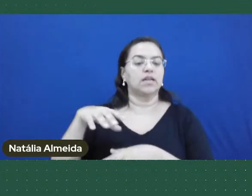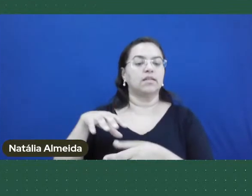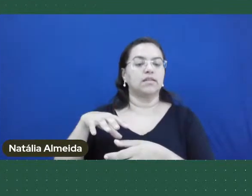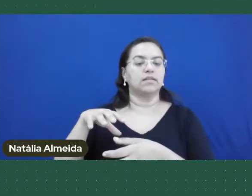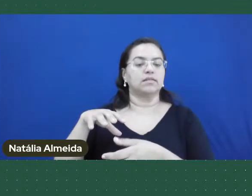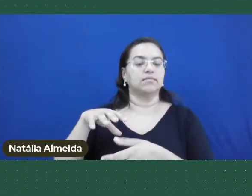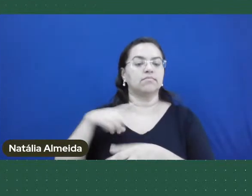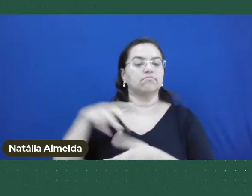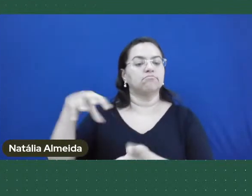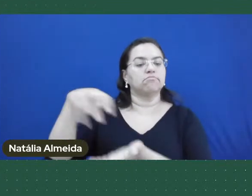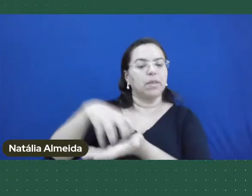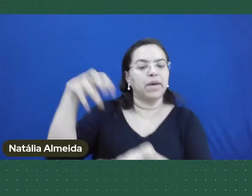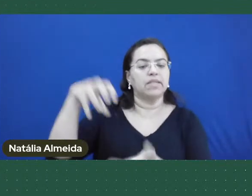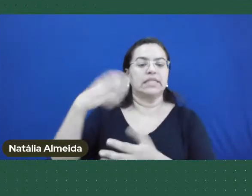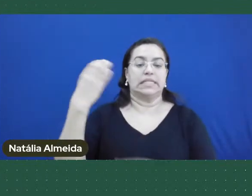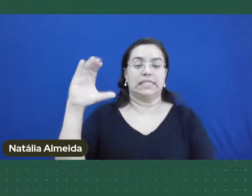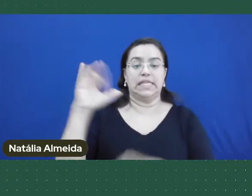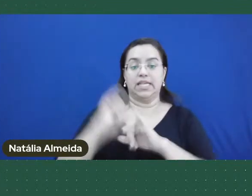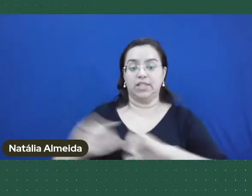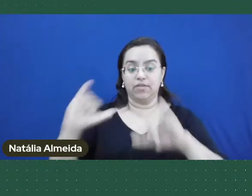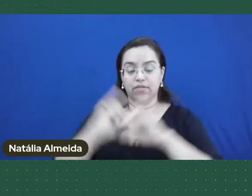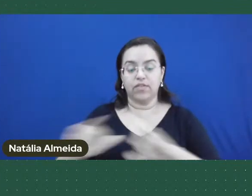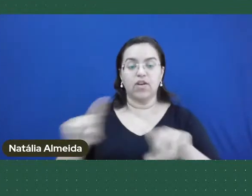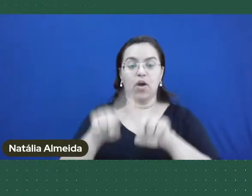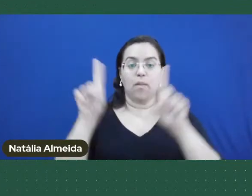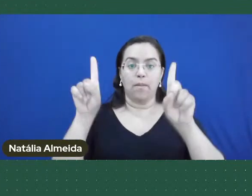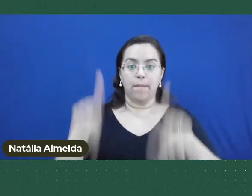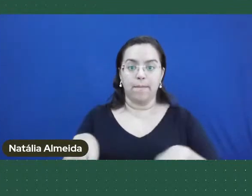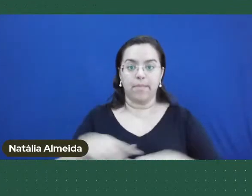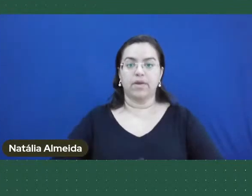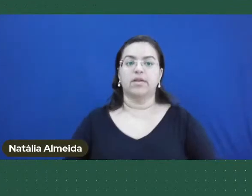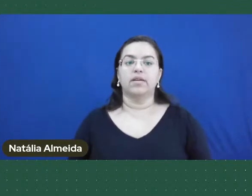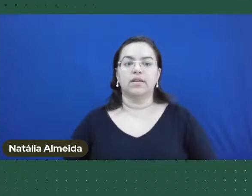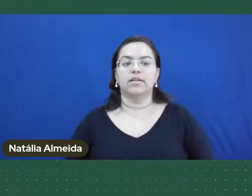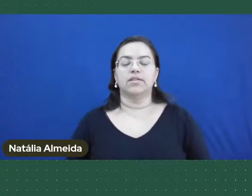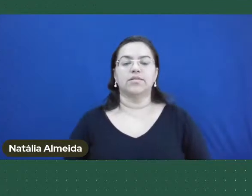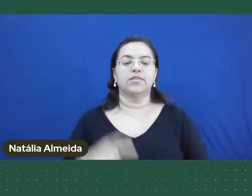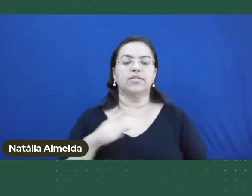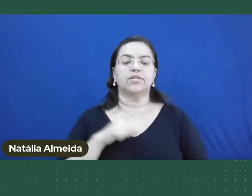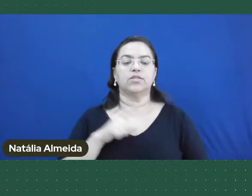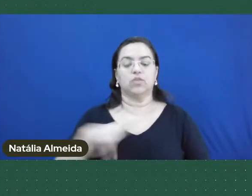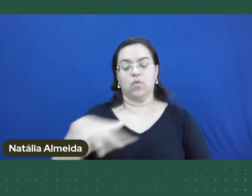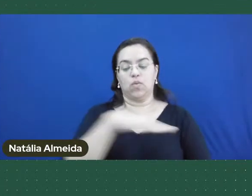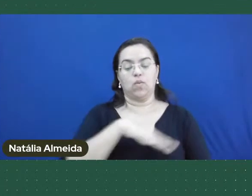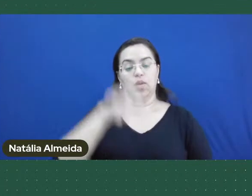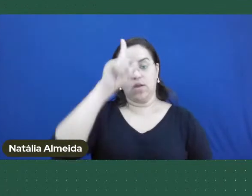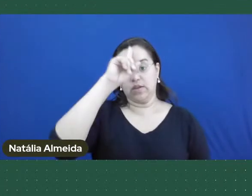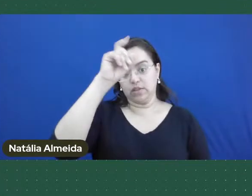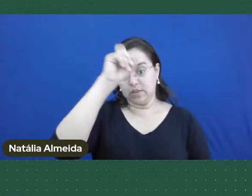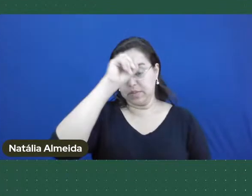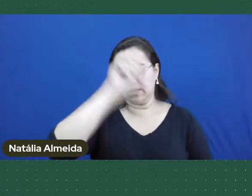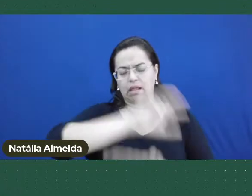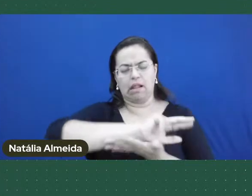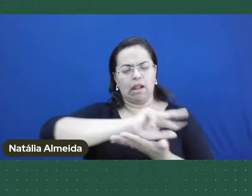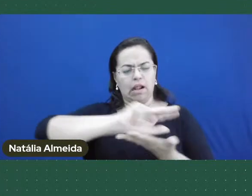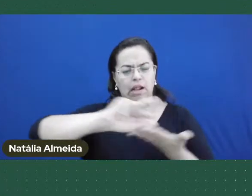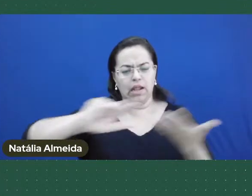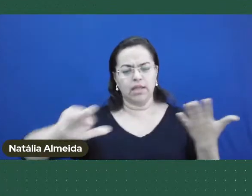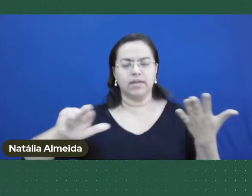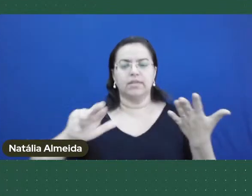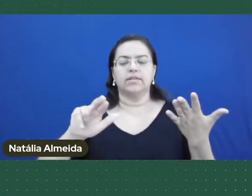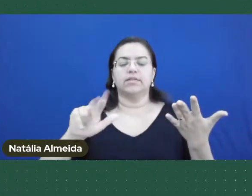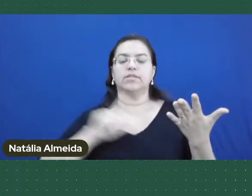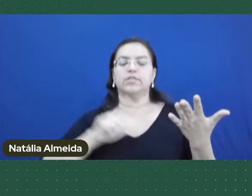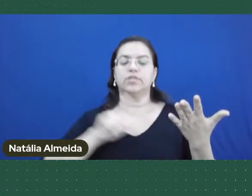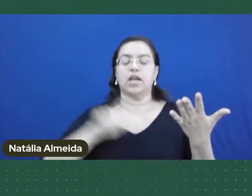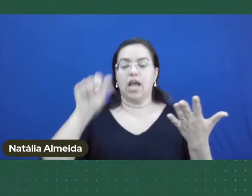o Programa de Pós-Graduação em Ciência da Informação, o Complexo Hospitalar da UFC e EBSER,